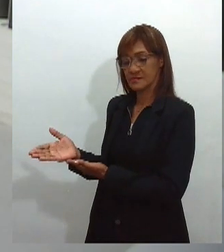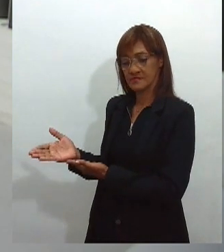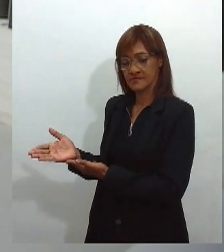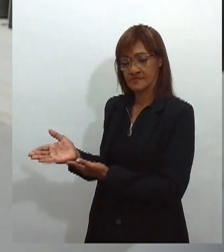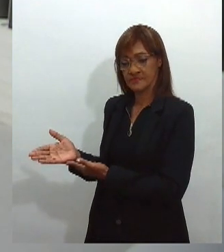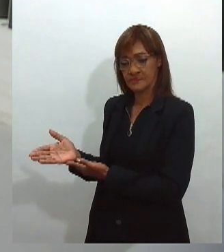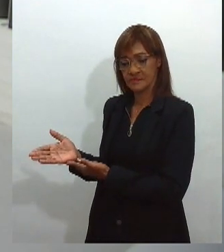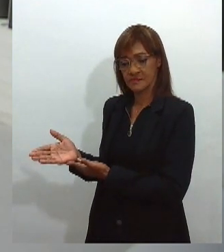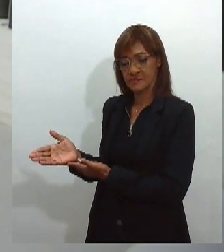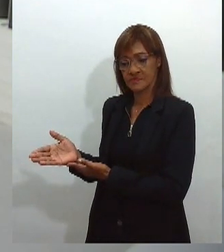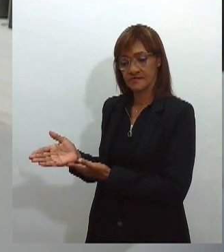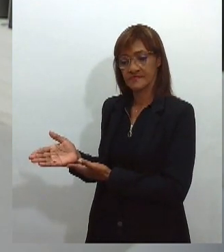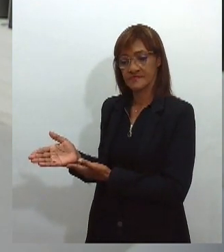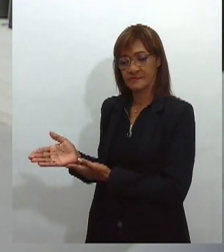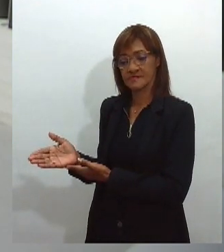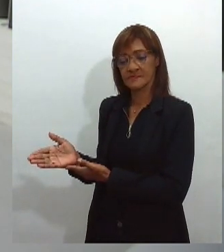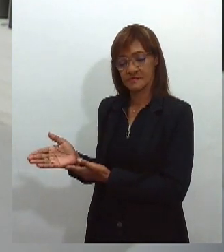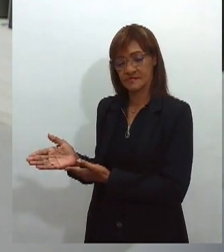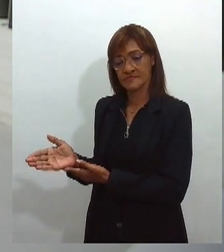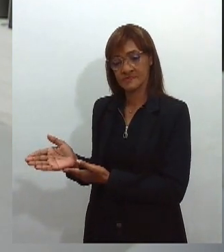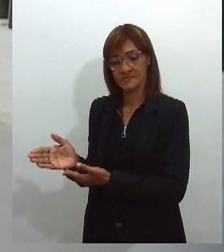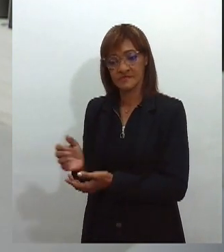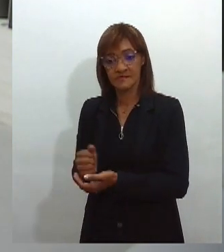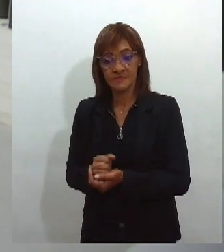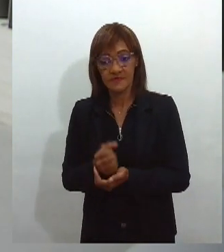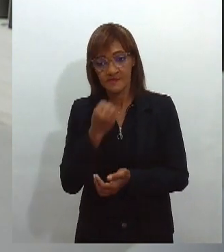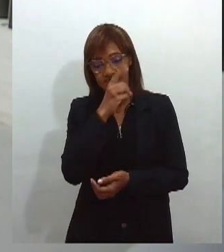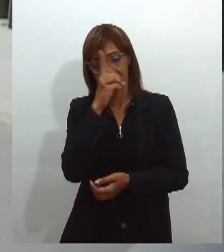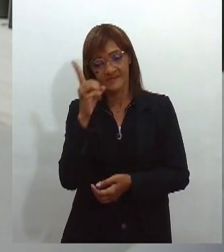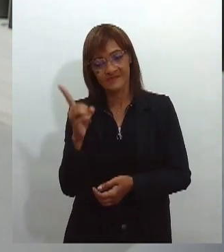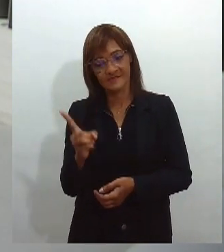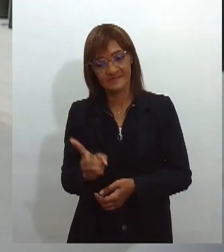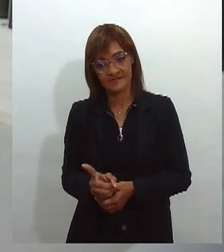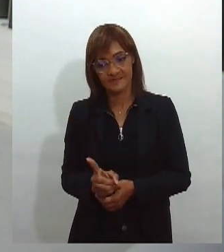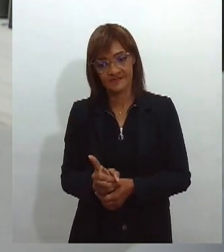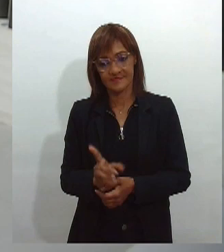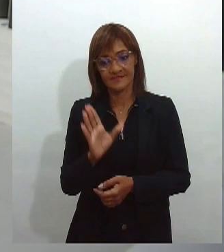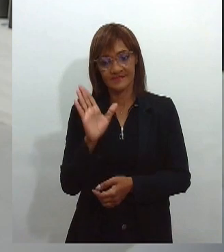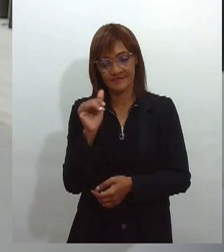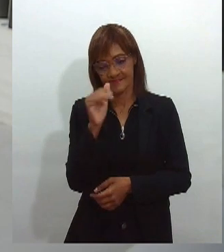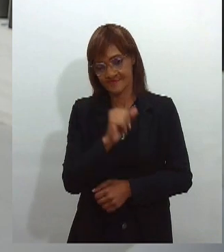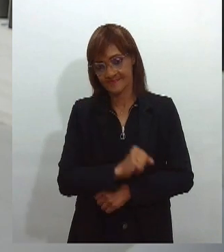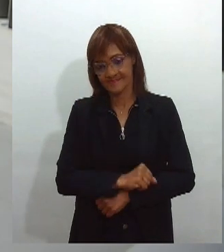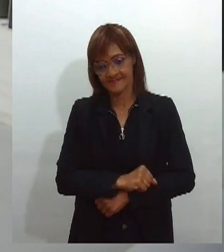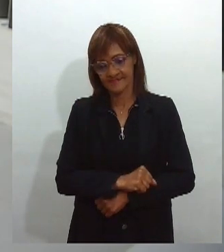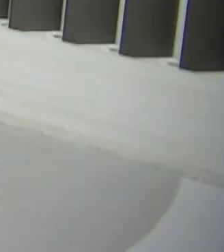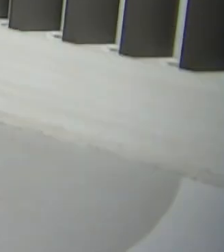também acessa o nosso canal no YouTube. Um bom dia para você e até mais. Música.